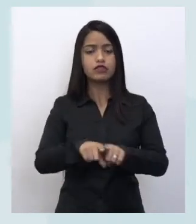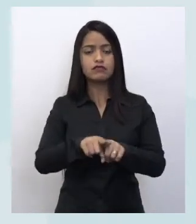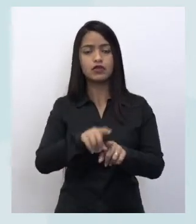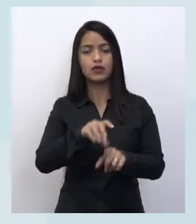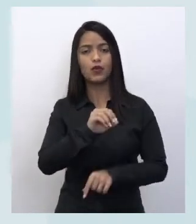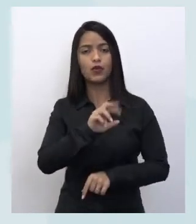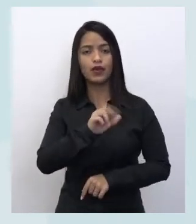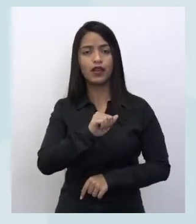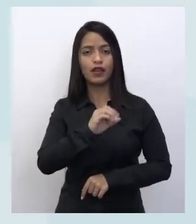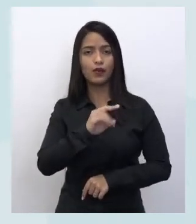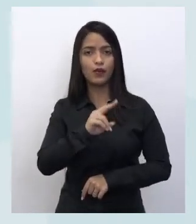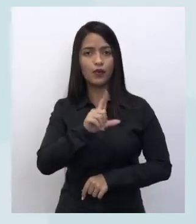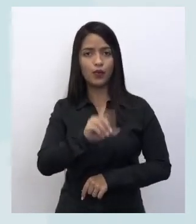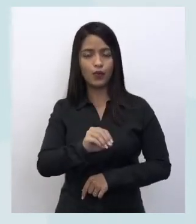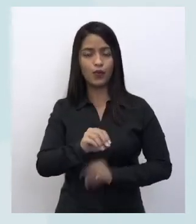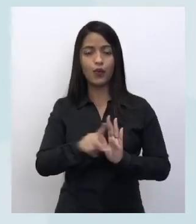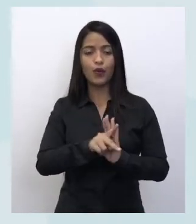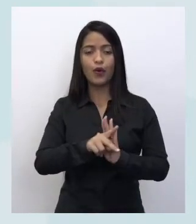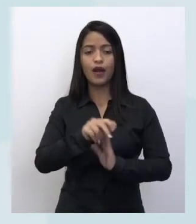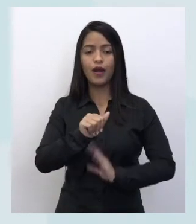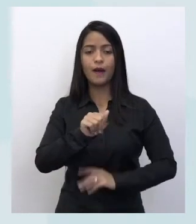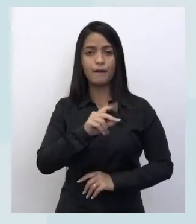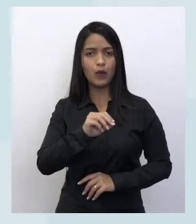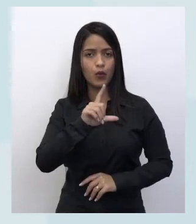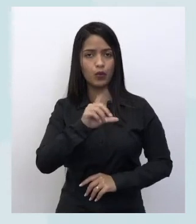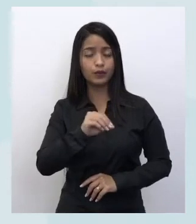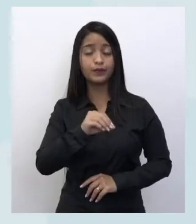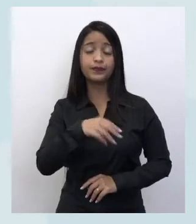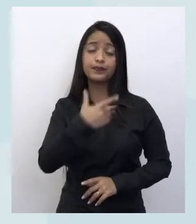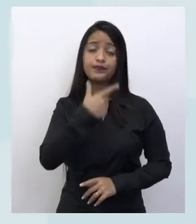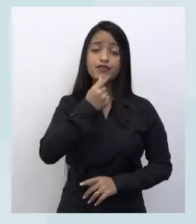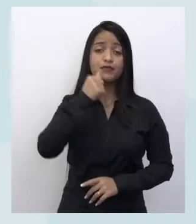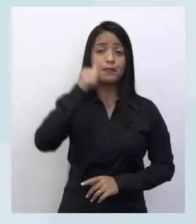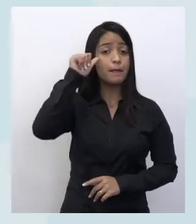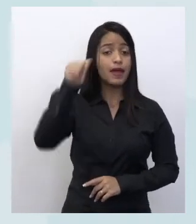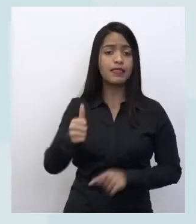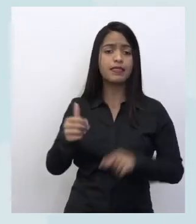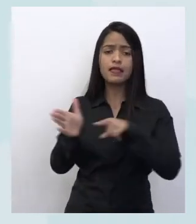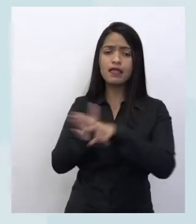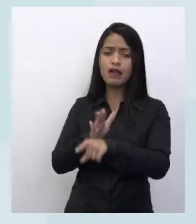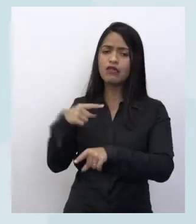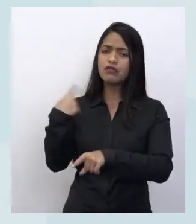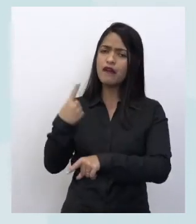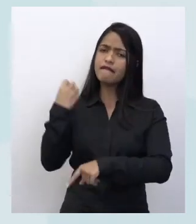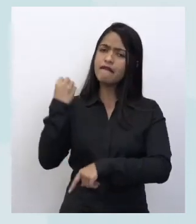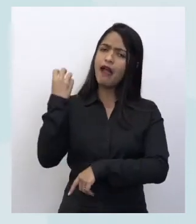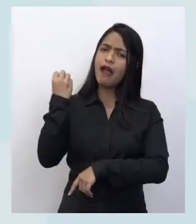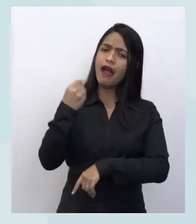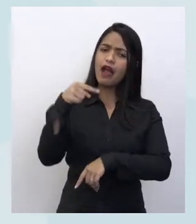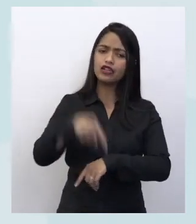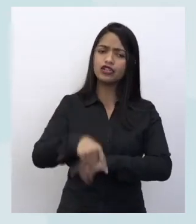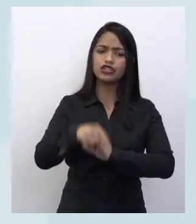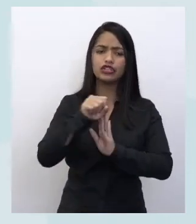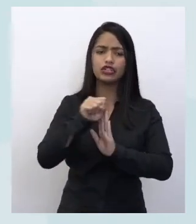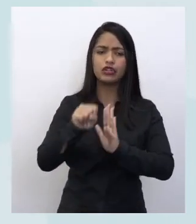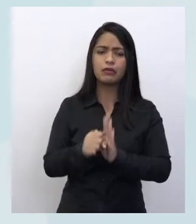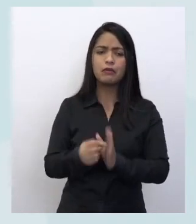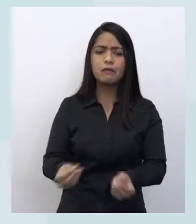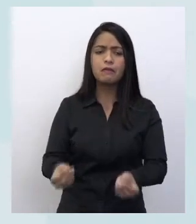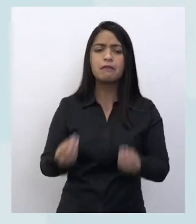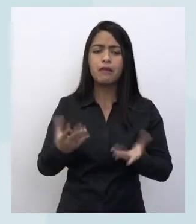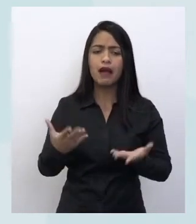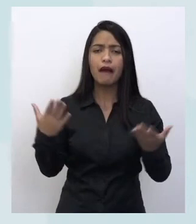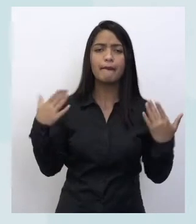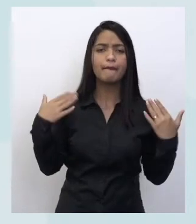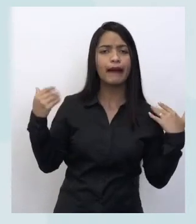de contas, disse Pedrinho, nossa viagem a estes séculos não foi para aventurar, sim para procurar tia Anastácia. Temos de refletir